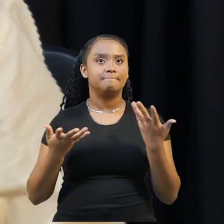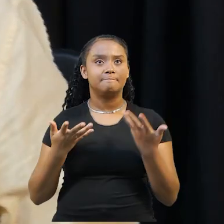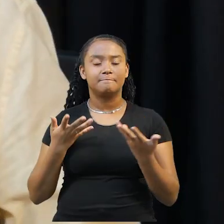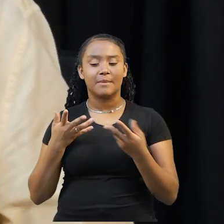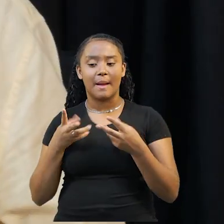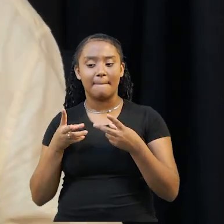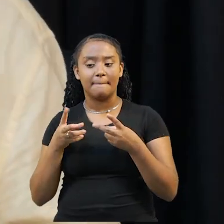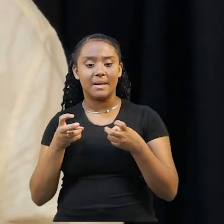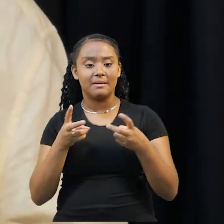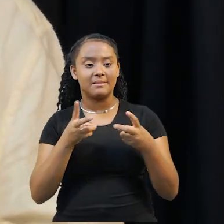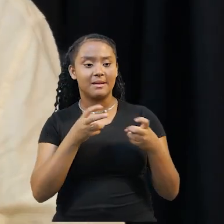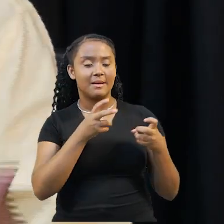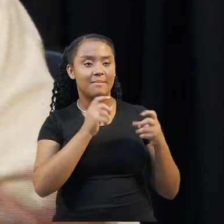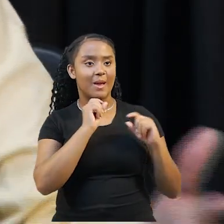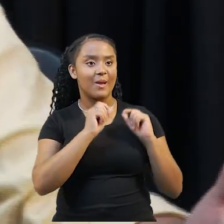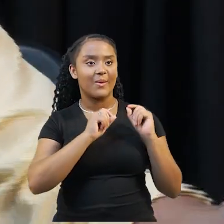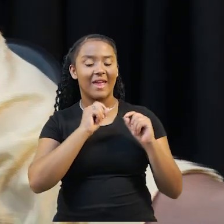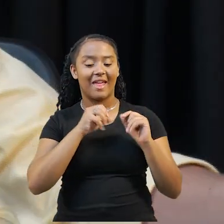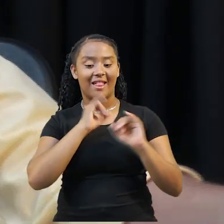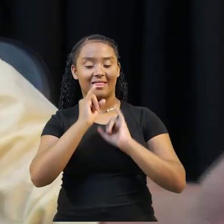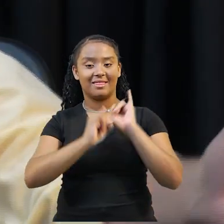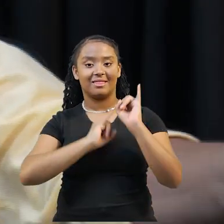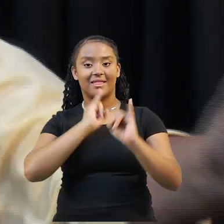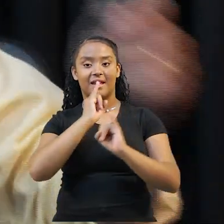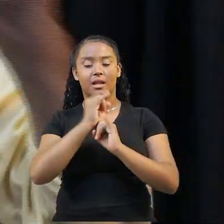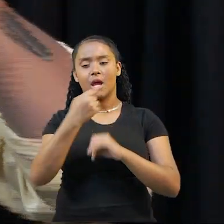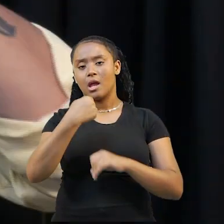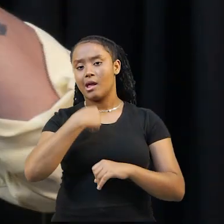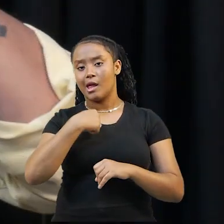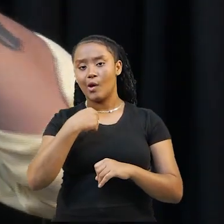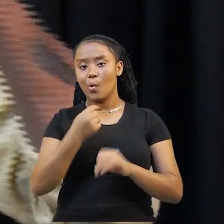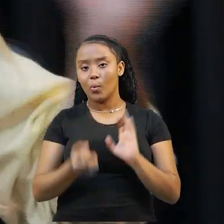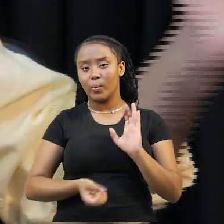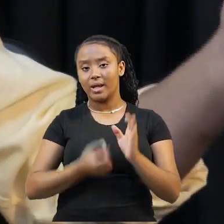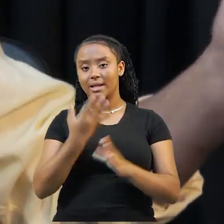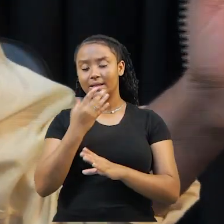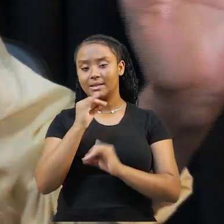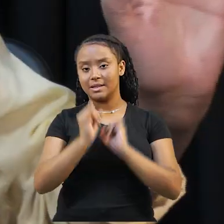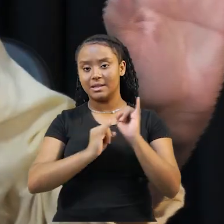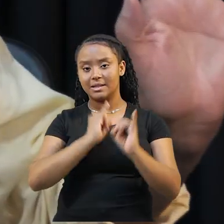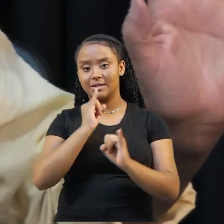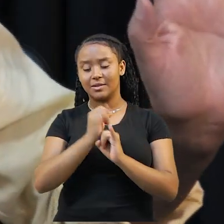deparar com a internet. Quer dizer, eu já estava com quase 30, né?